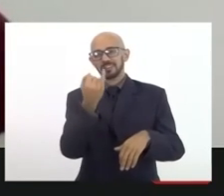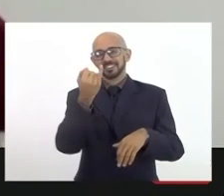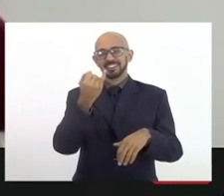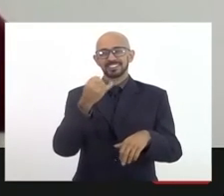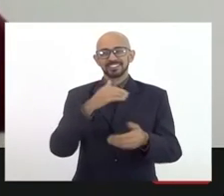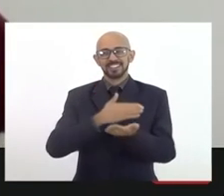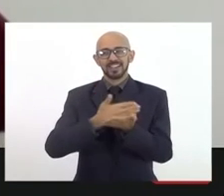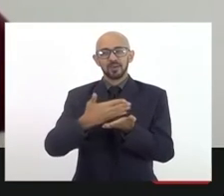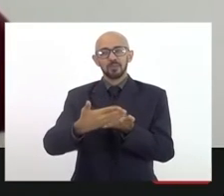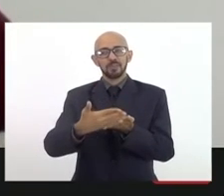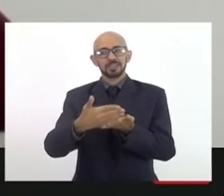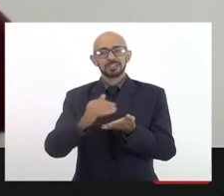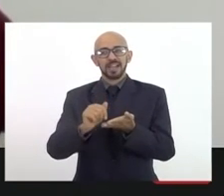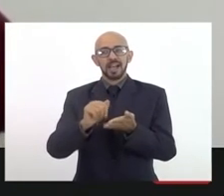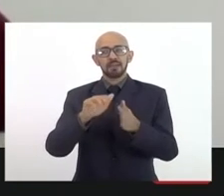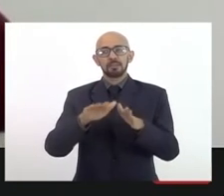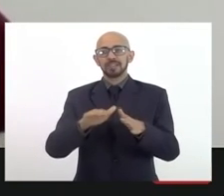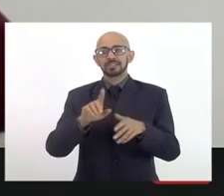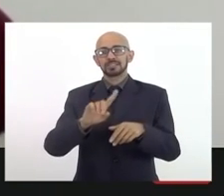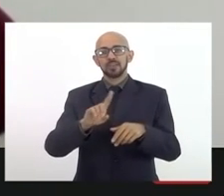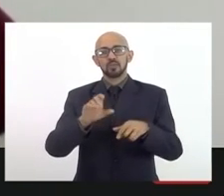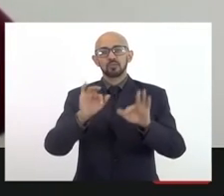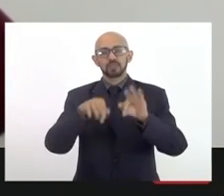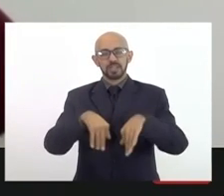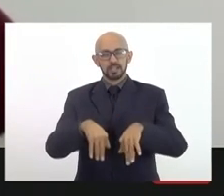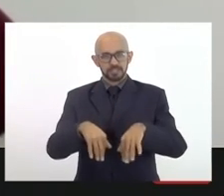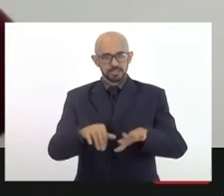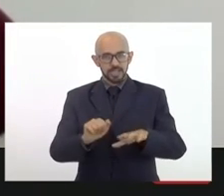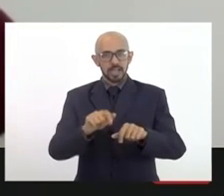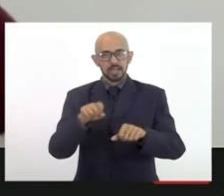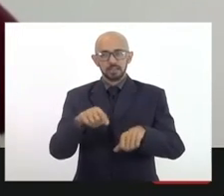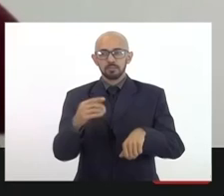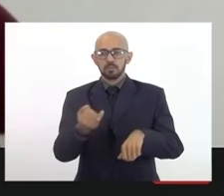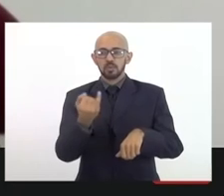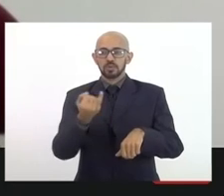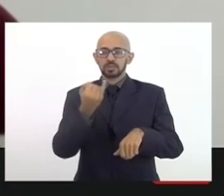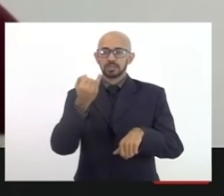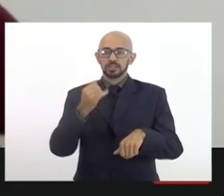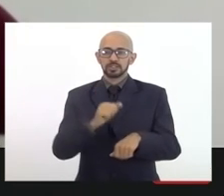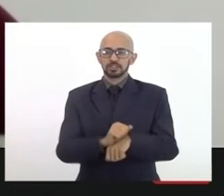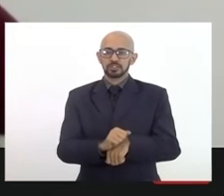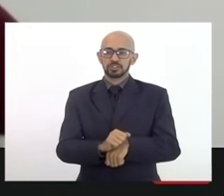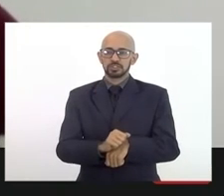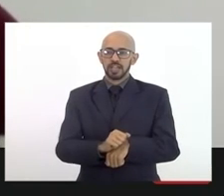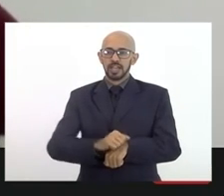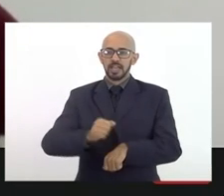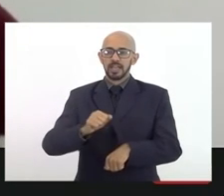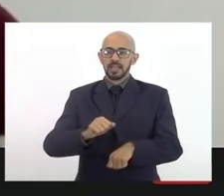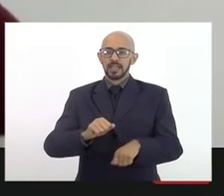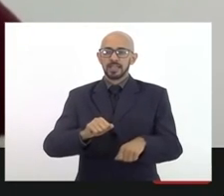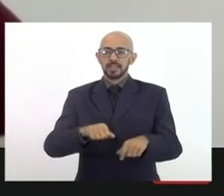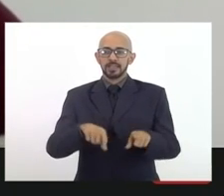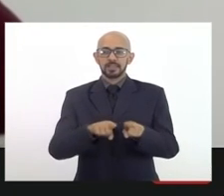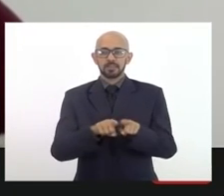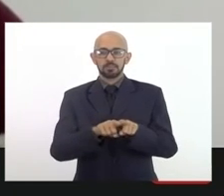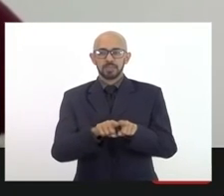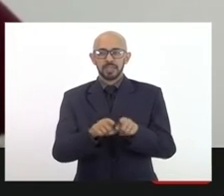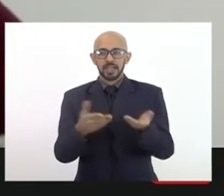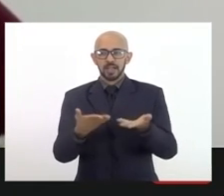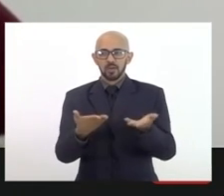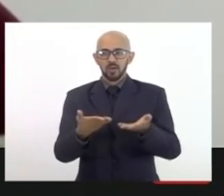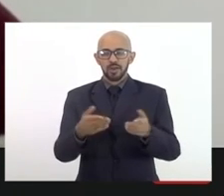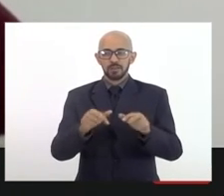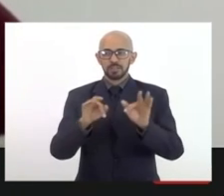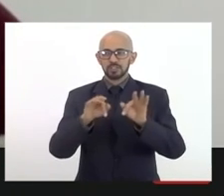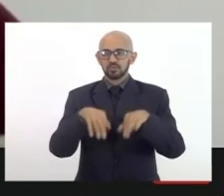né? não finalizar, mas esse é o começo bastante importante. Victor, para a gente fechar nossa reunião, que